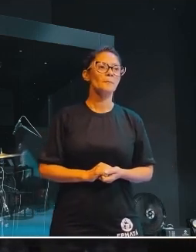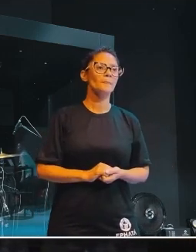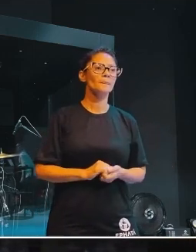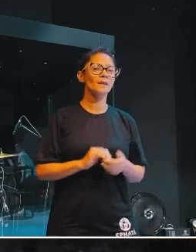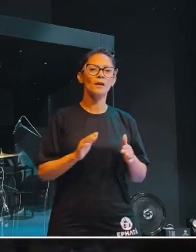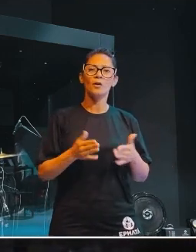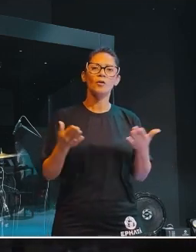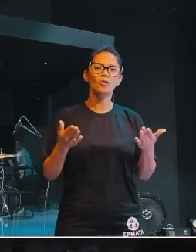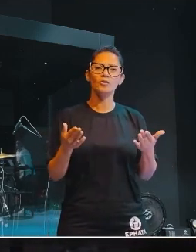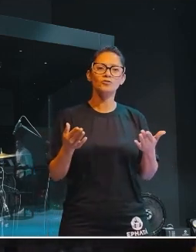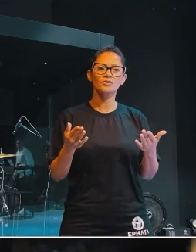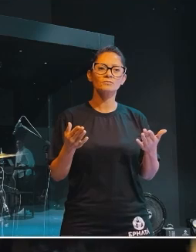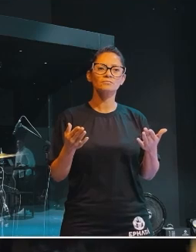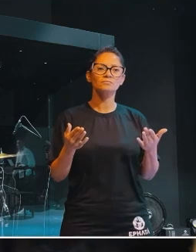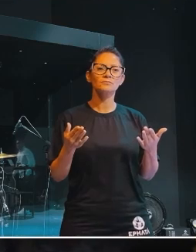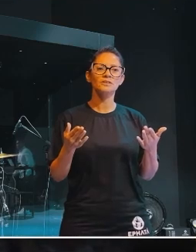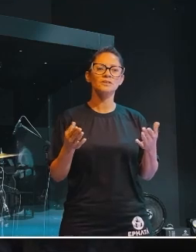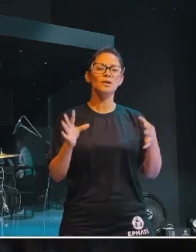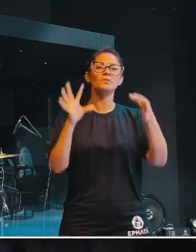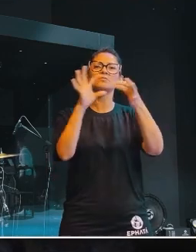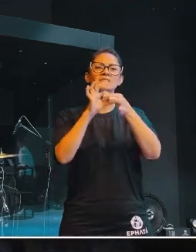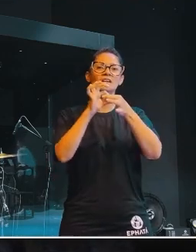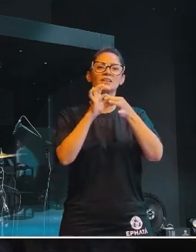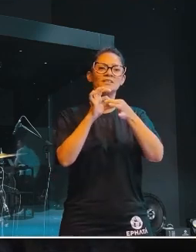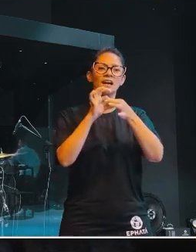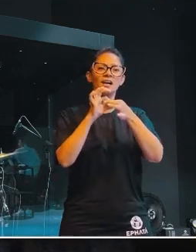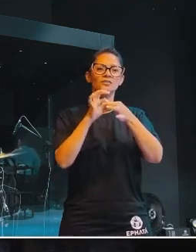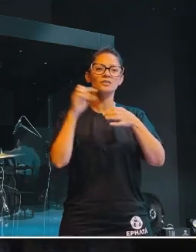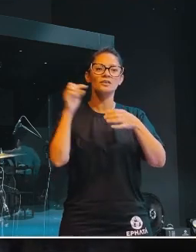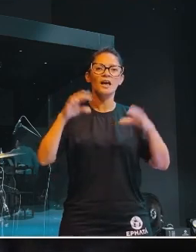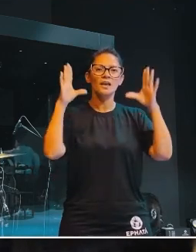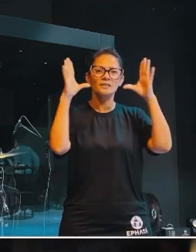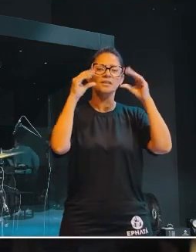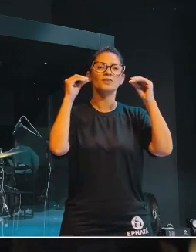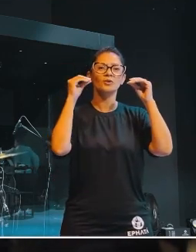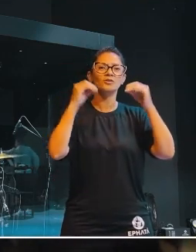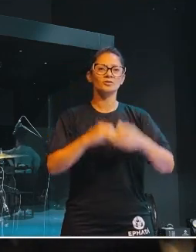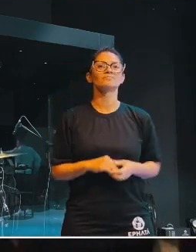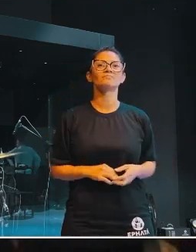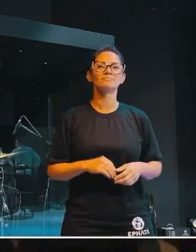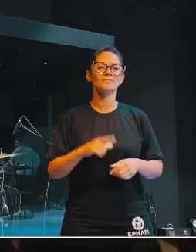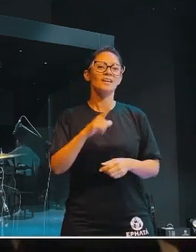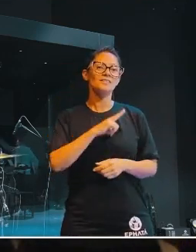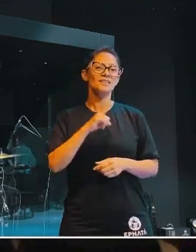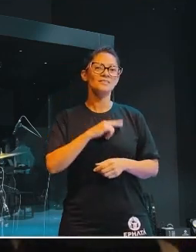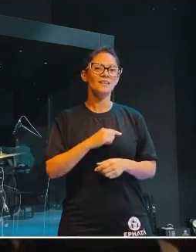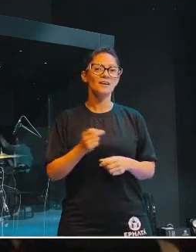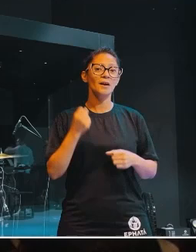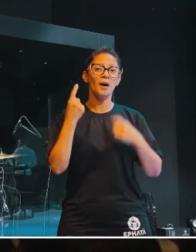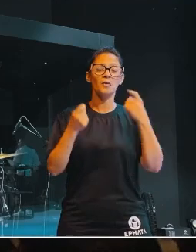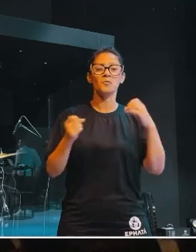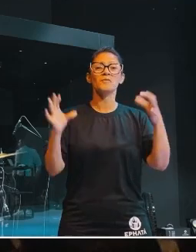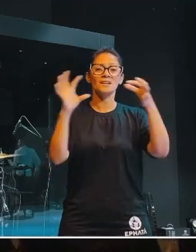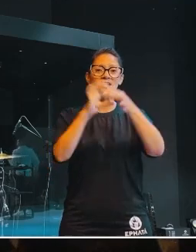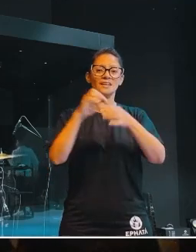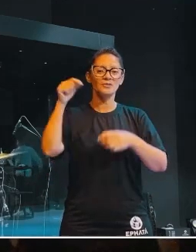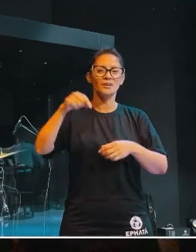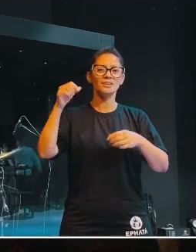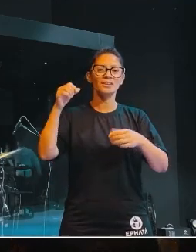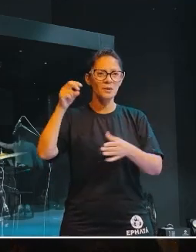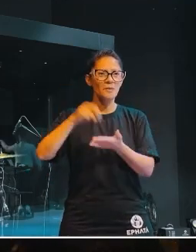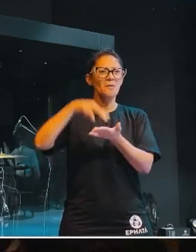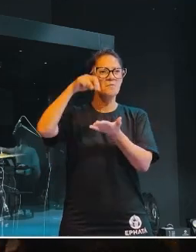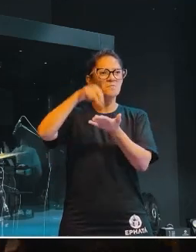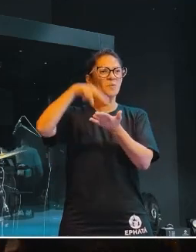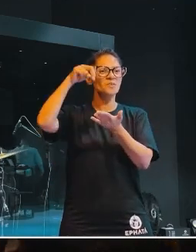Onde é que estão os aliançados nessa noite? Se tem algum aliançado aqui, então pula dessa cadeira.